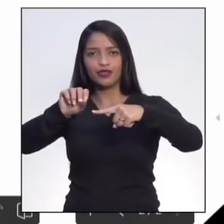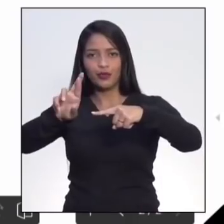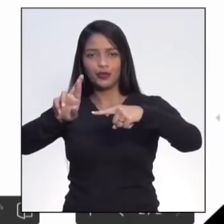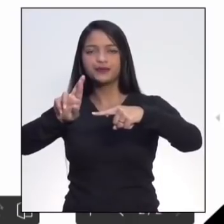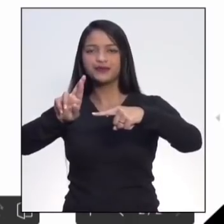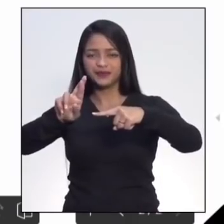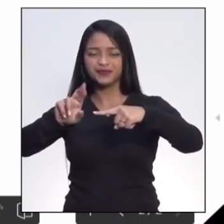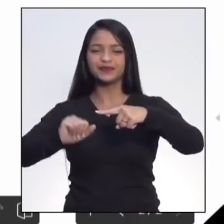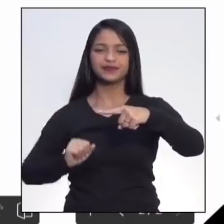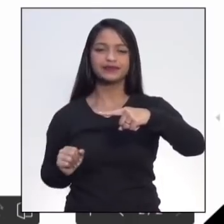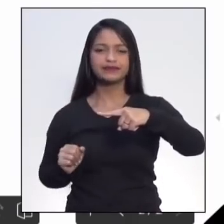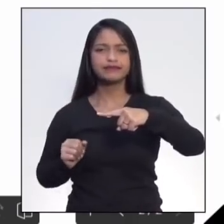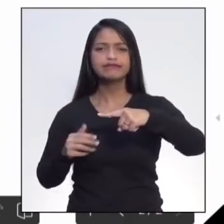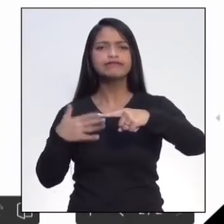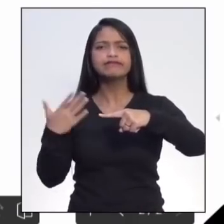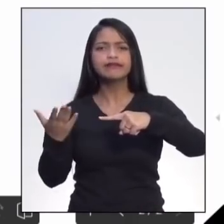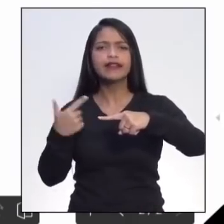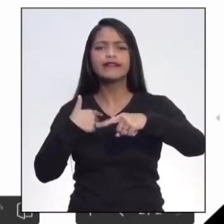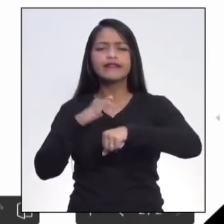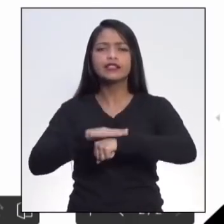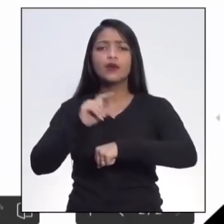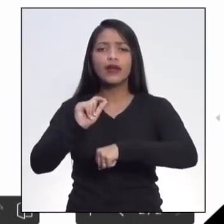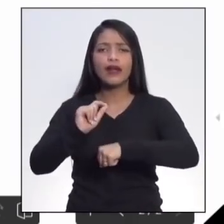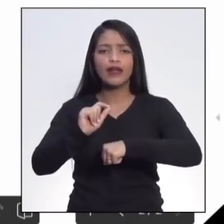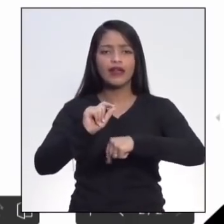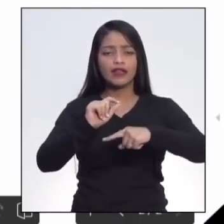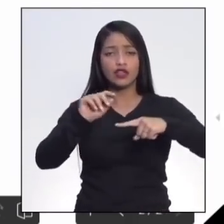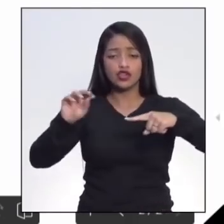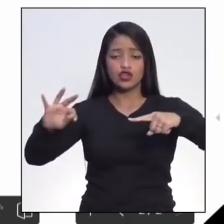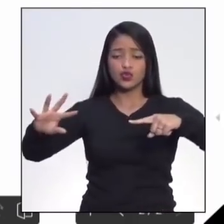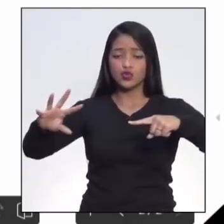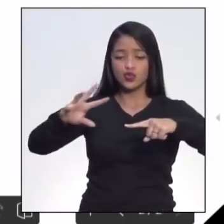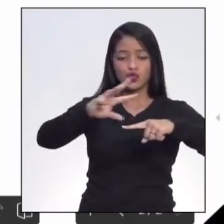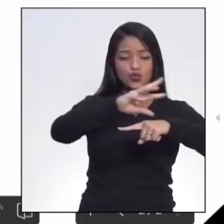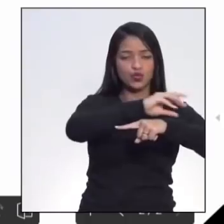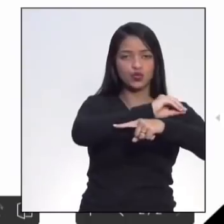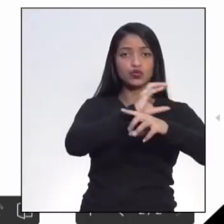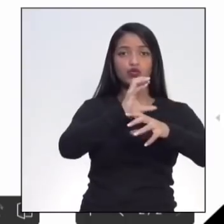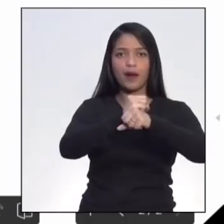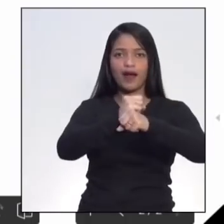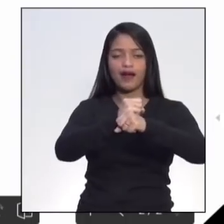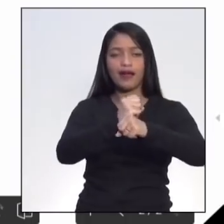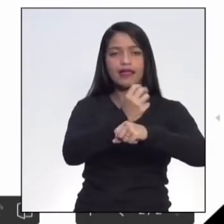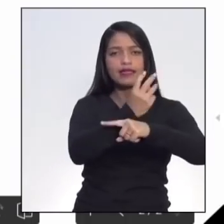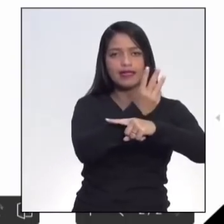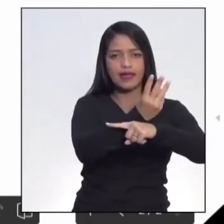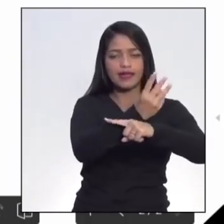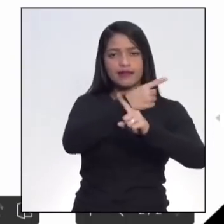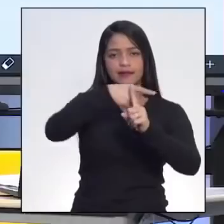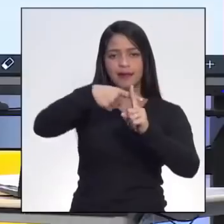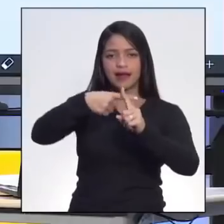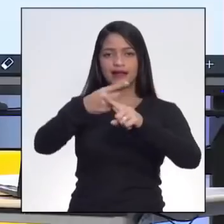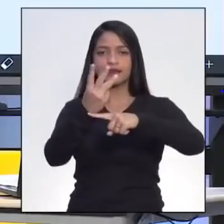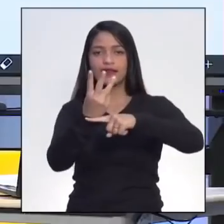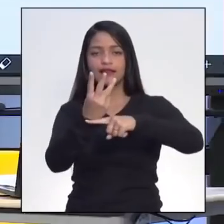que eu vou fazer, então? Somar esses valores. 3 mais 3,